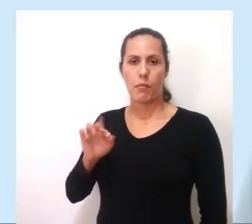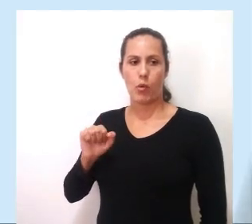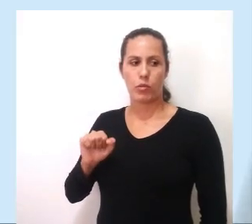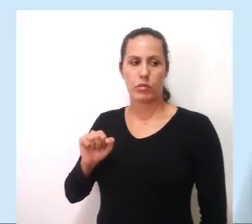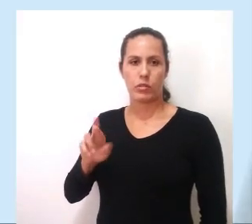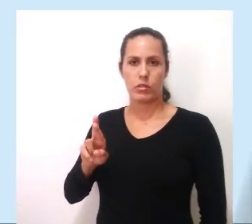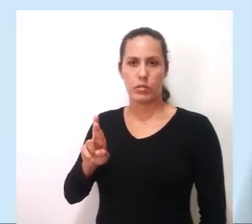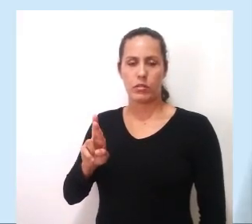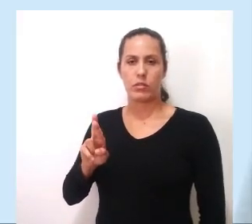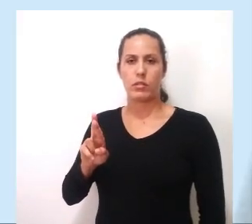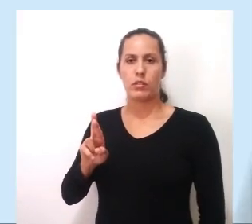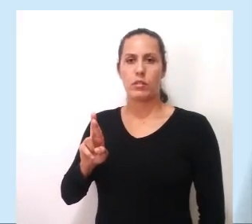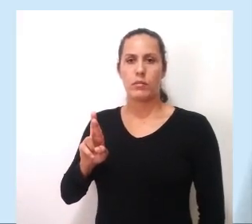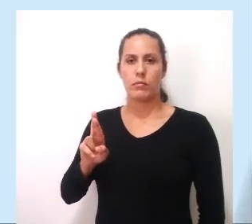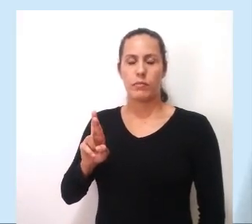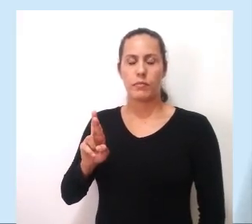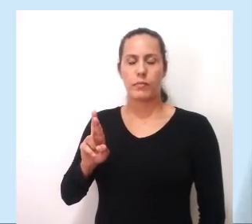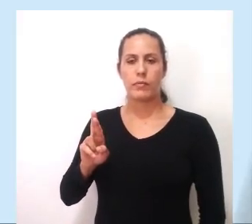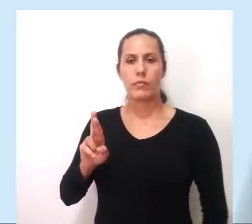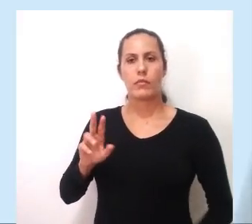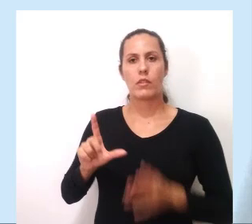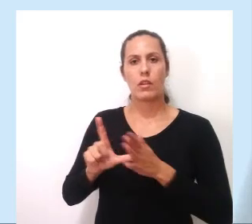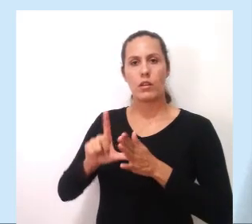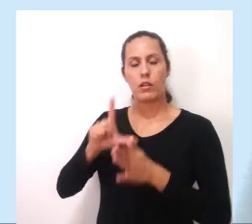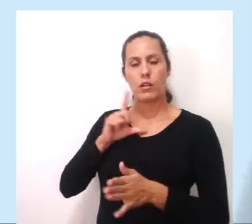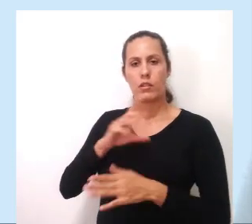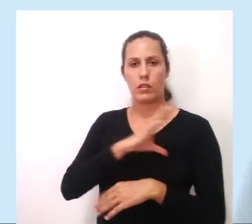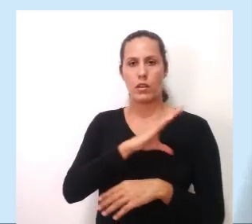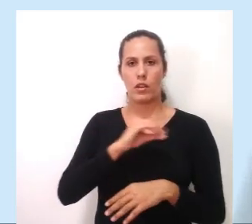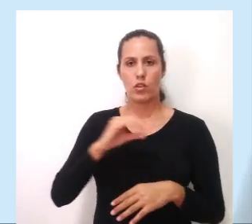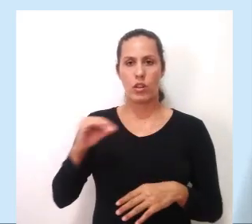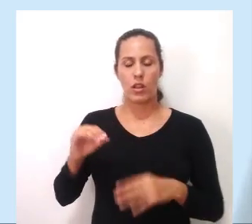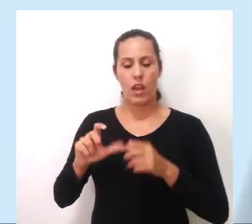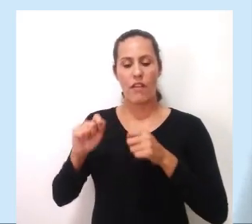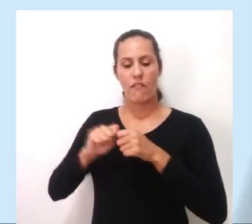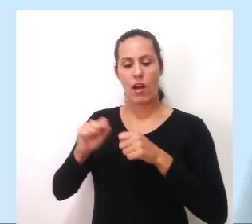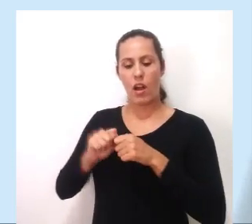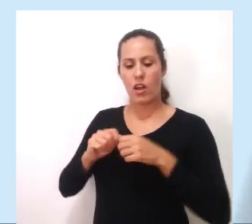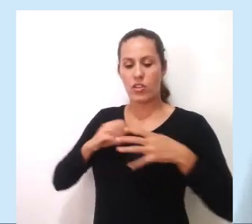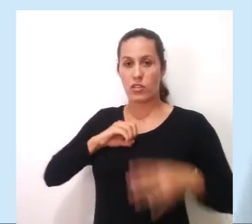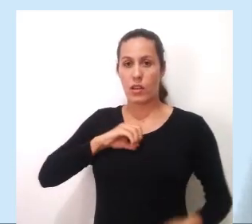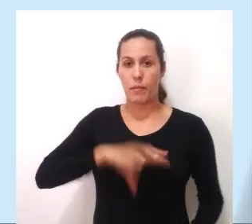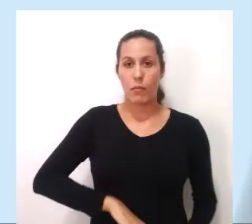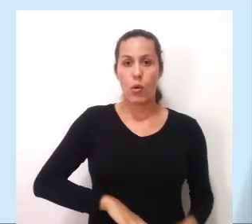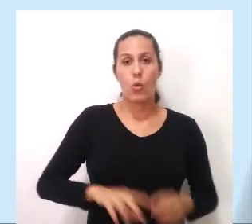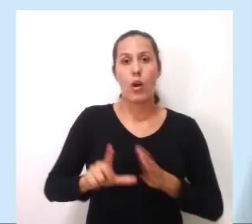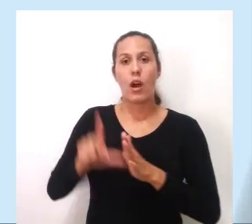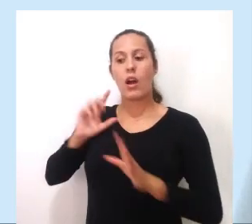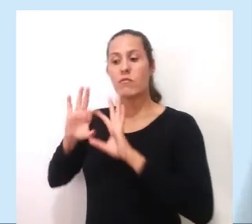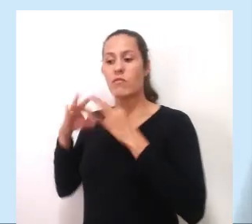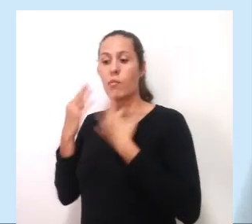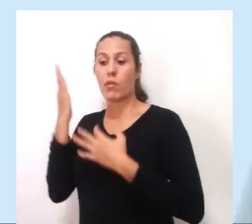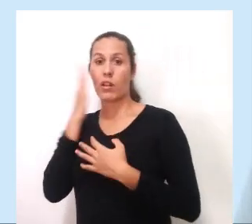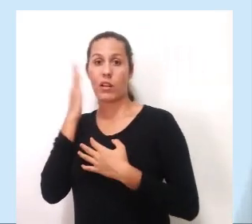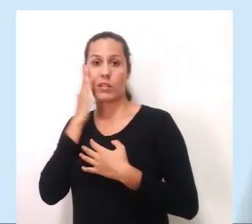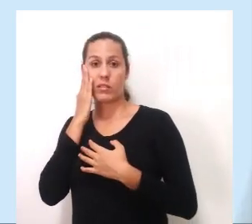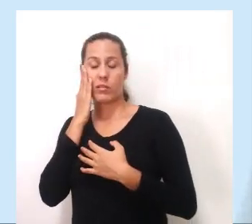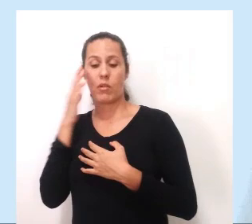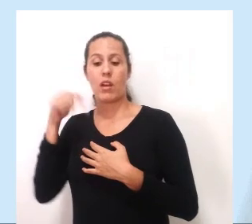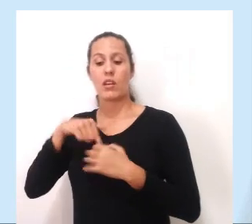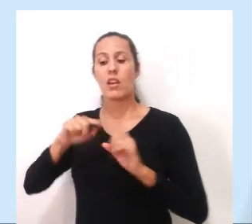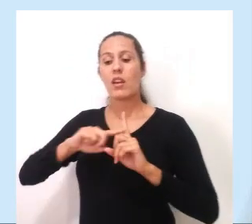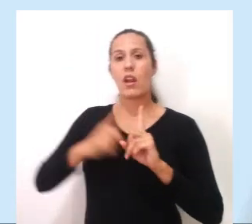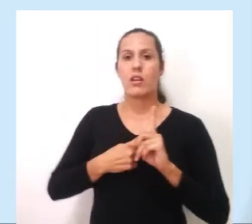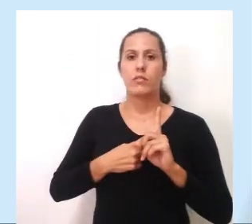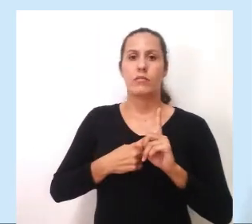das adolescentes praticam aborto antes mesmo de seus pais saberem que elas estavam